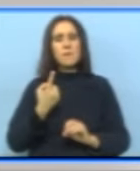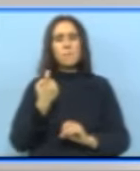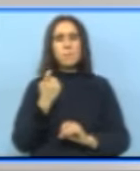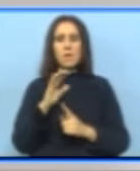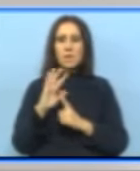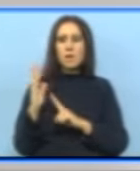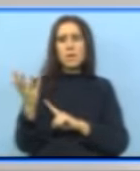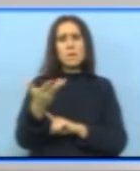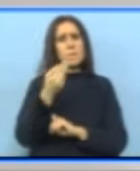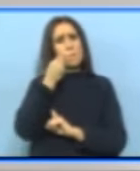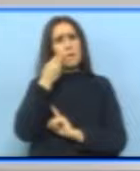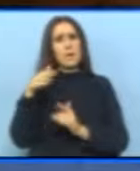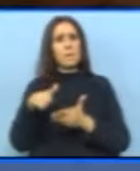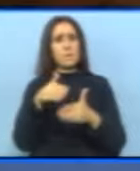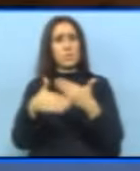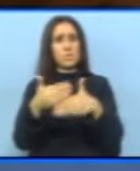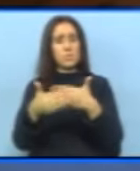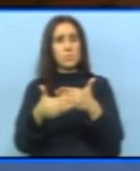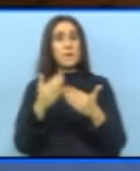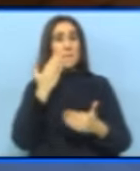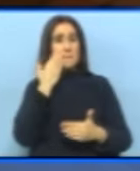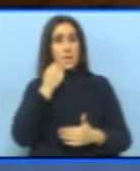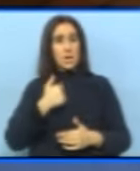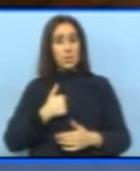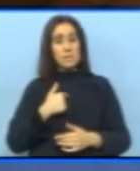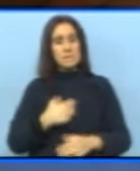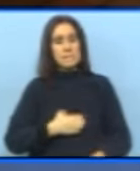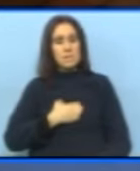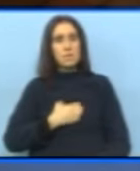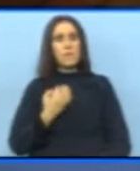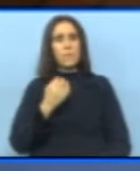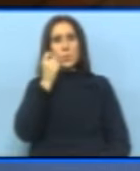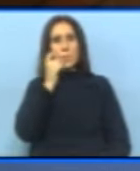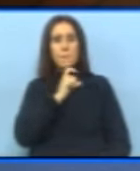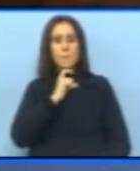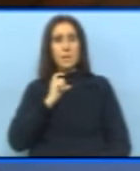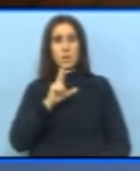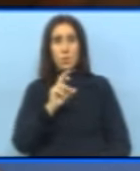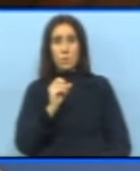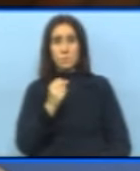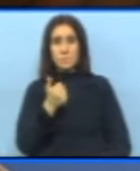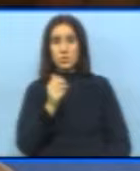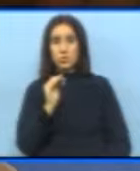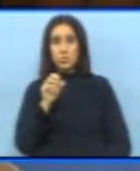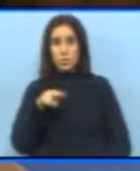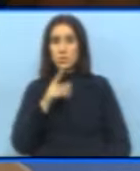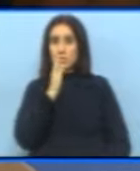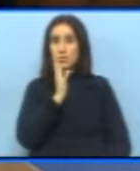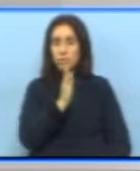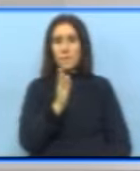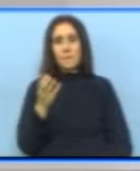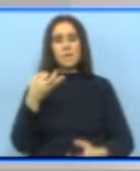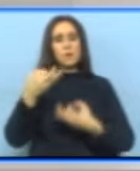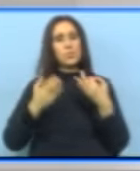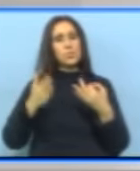um processo de caminho. E creio que é esse sentido, de facto, como o Padre Robson dizia, da justiça como um